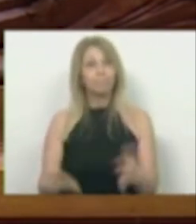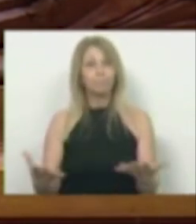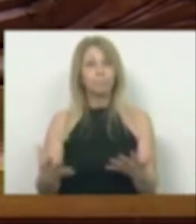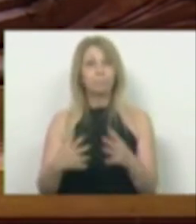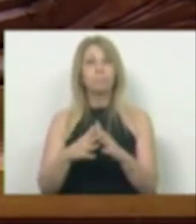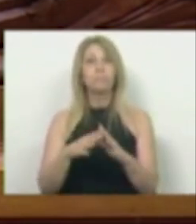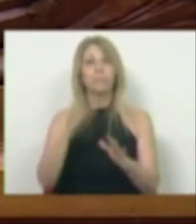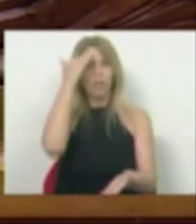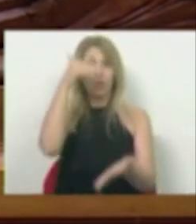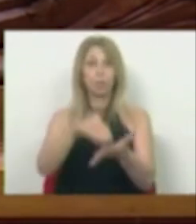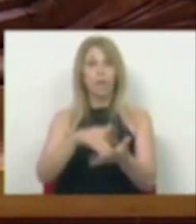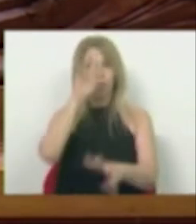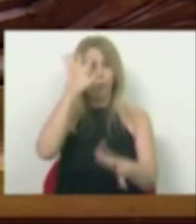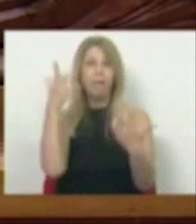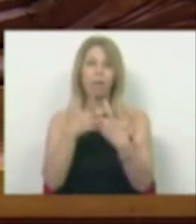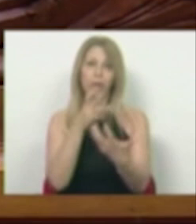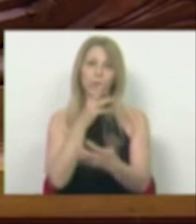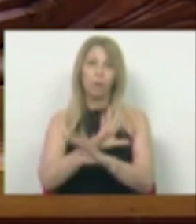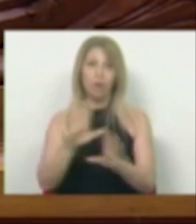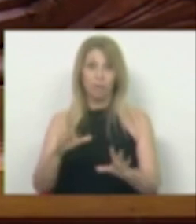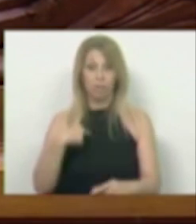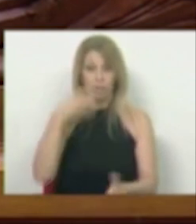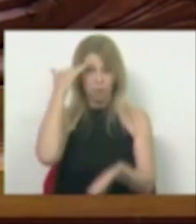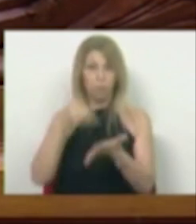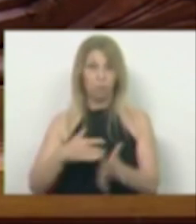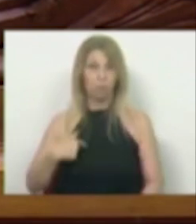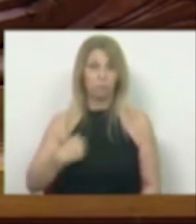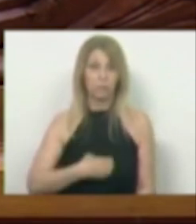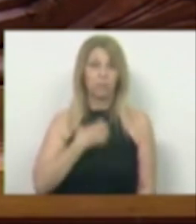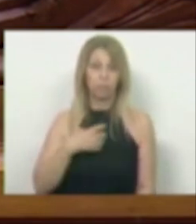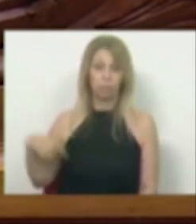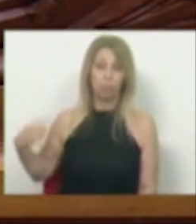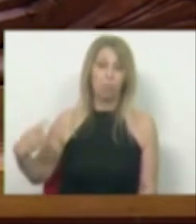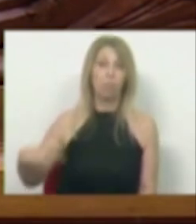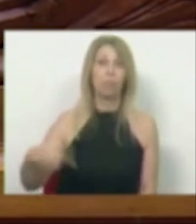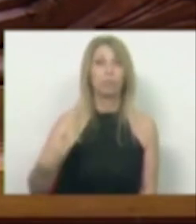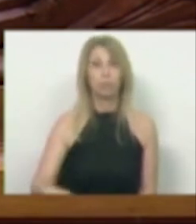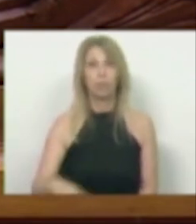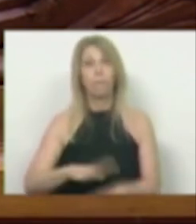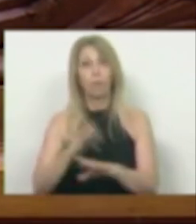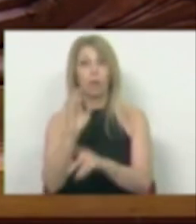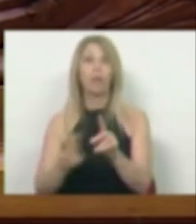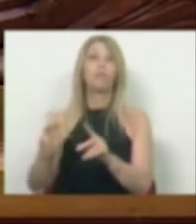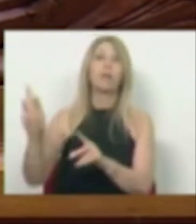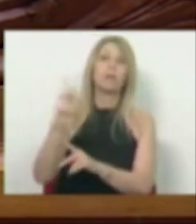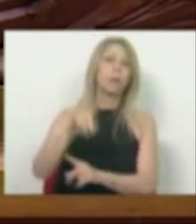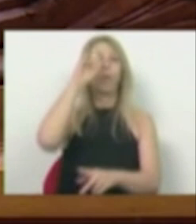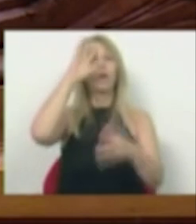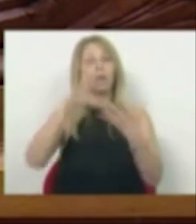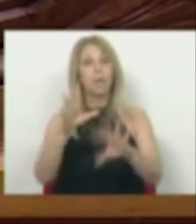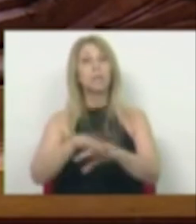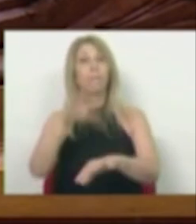guerra dramática, cujos efeitos sentimos no dia-a-dia com o aumento da inflação. A crise provocada pela invasão da